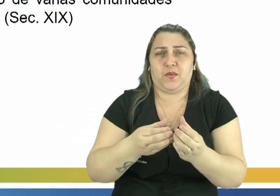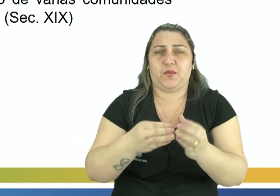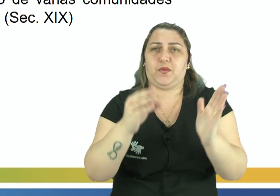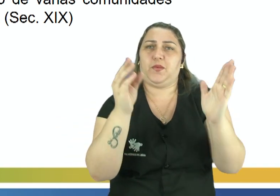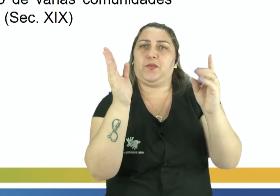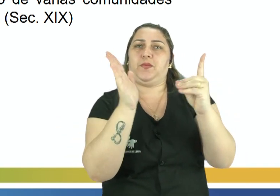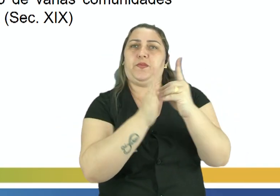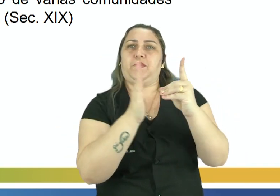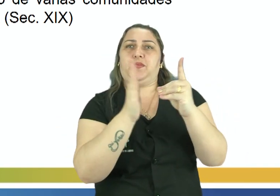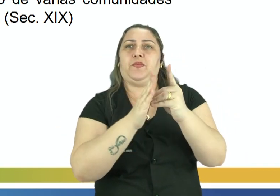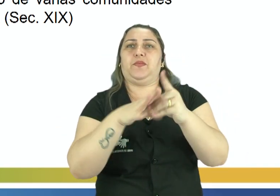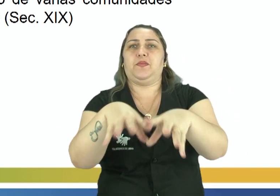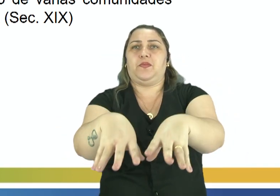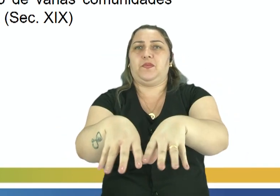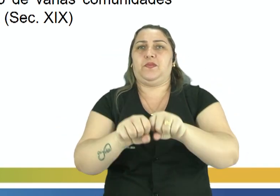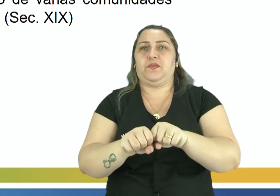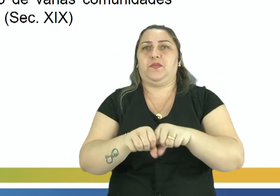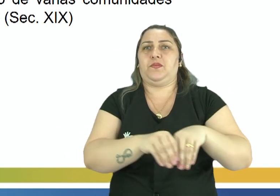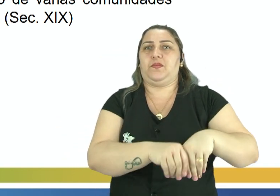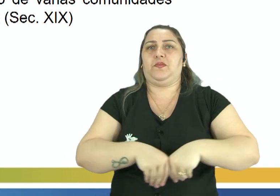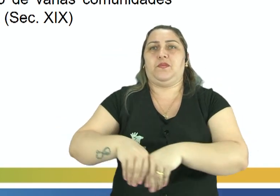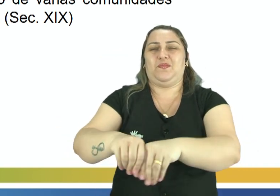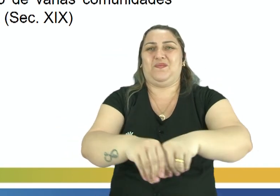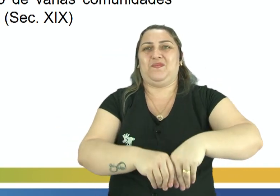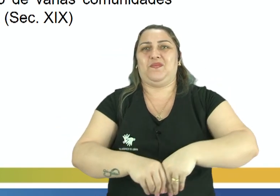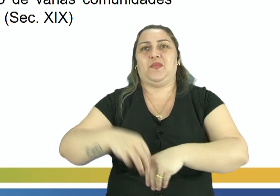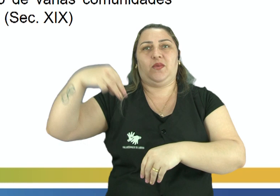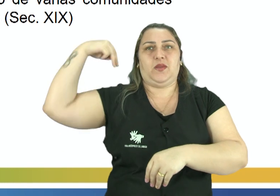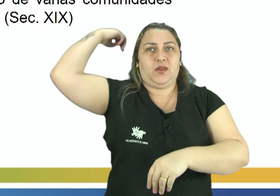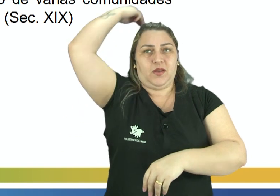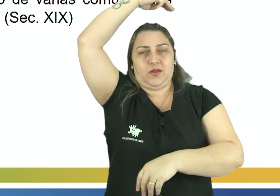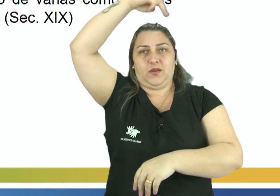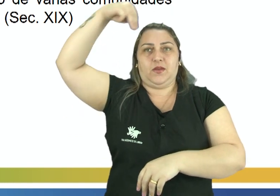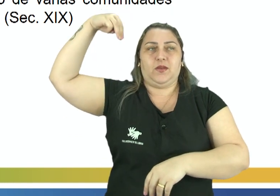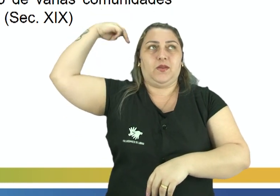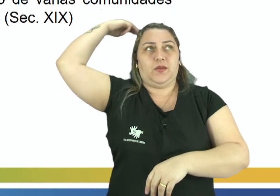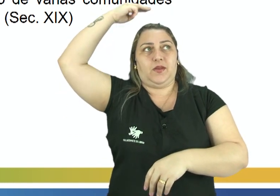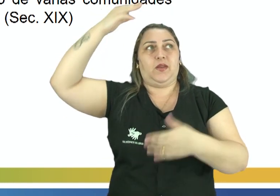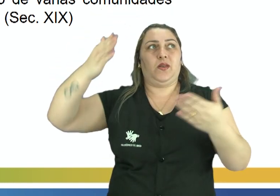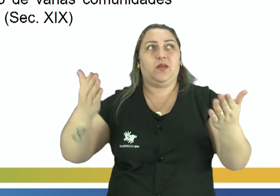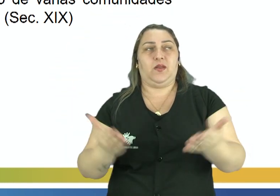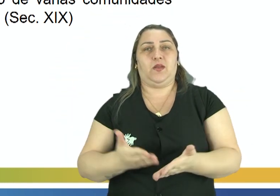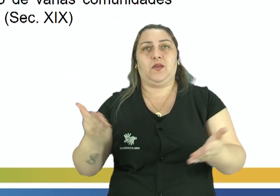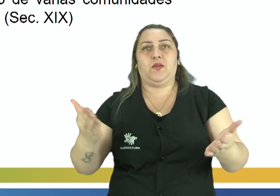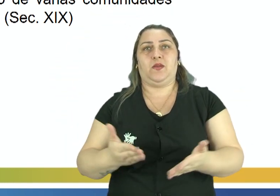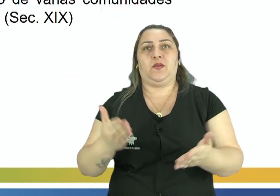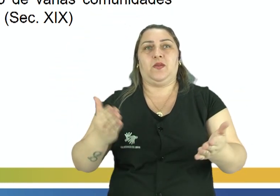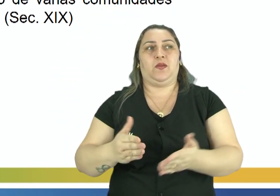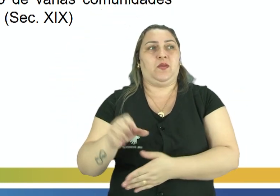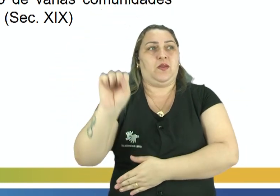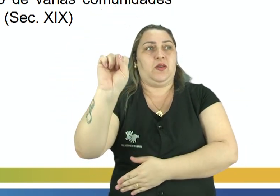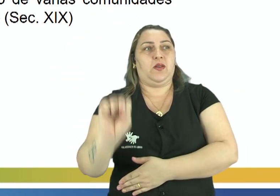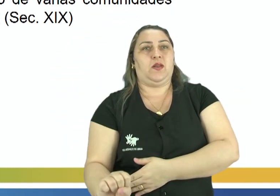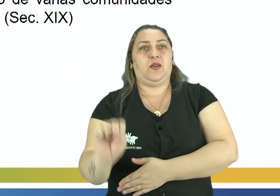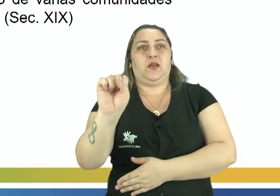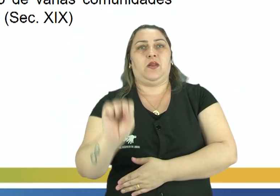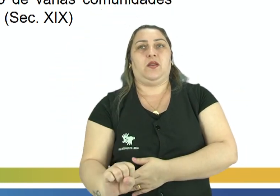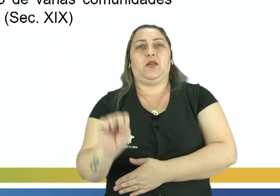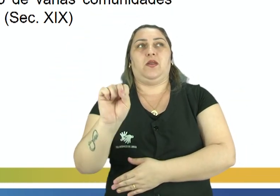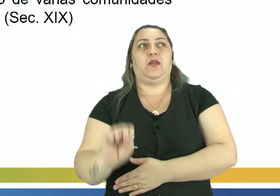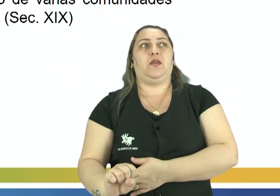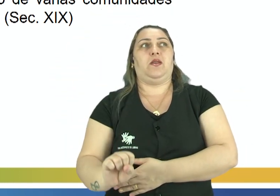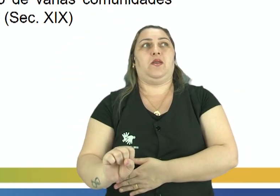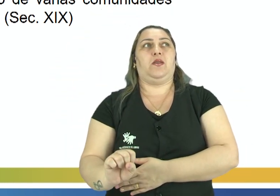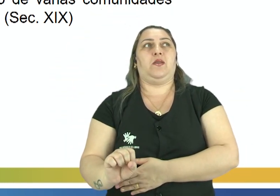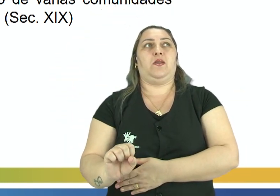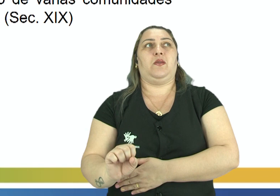e tomada também de parte do México, que compõe hoje parte do sul e uma parte do